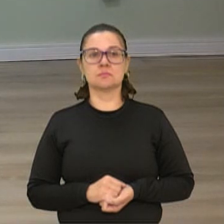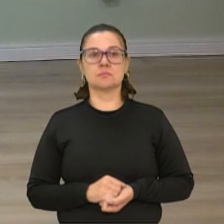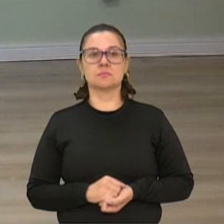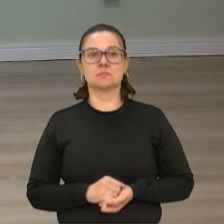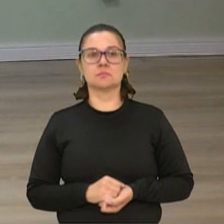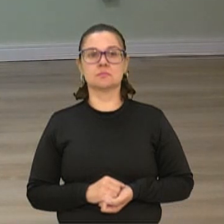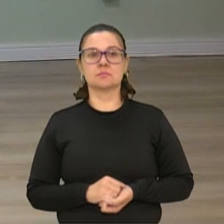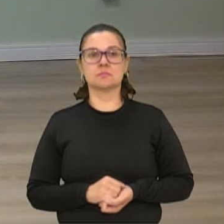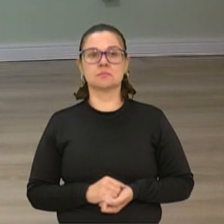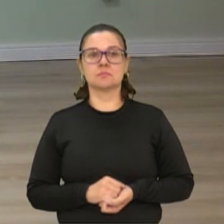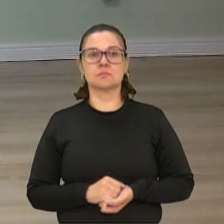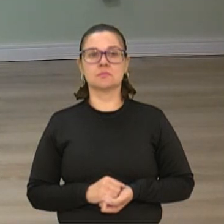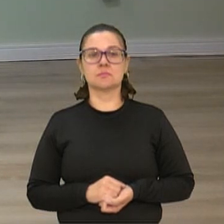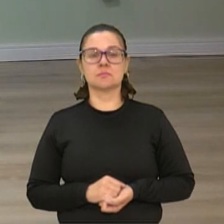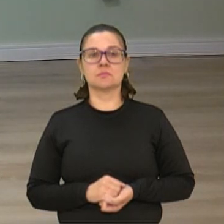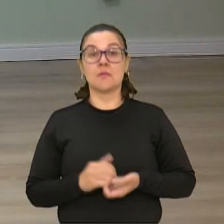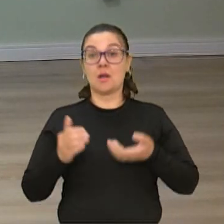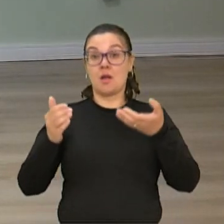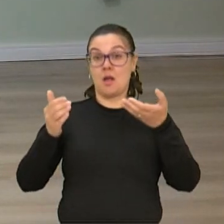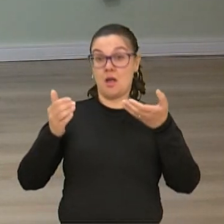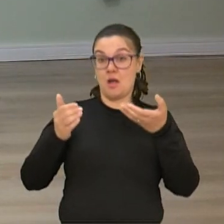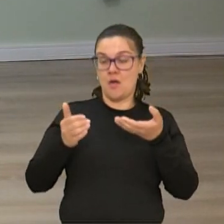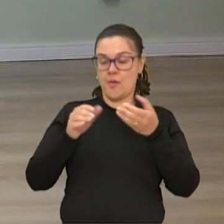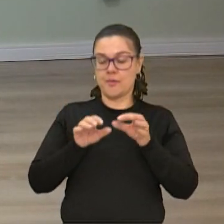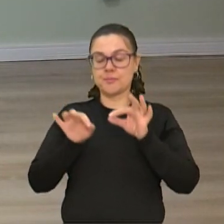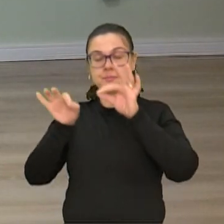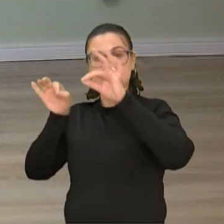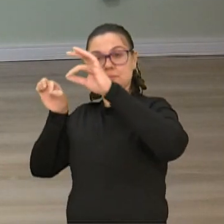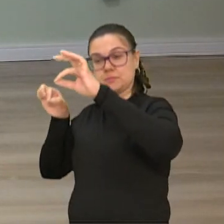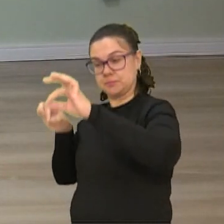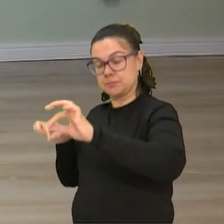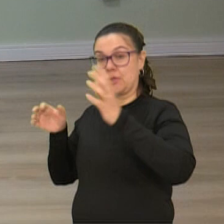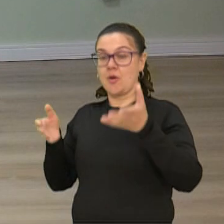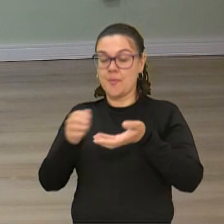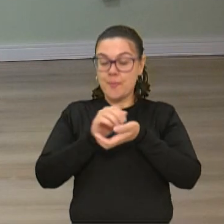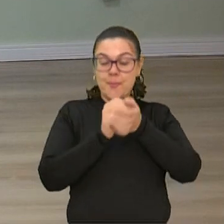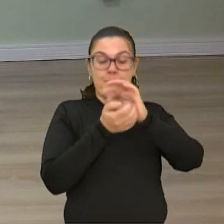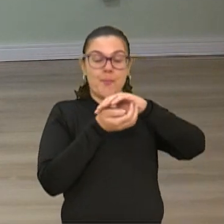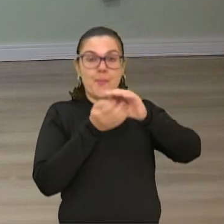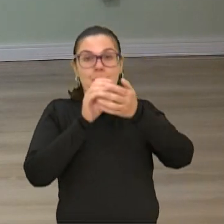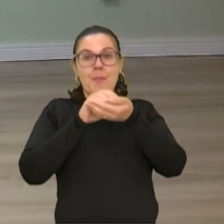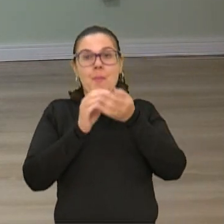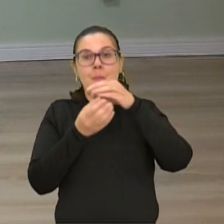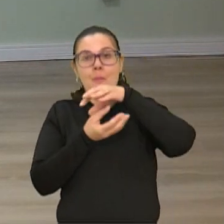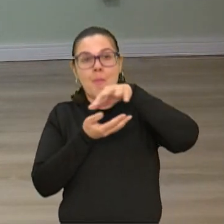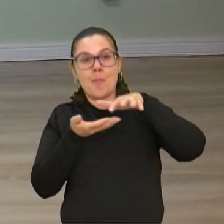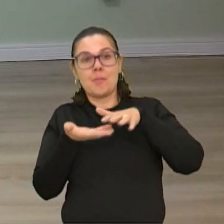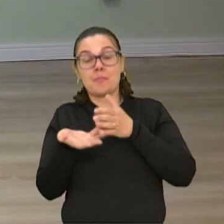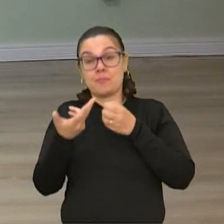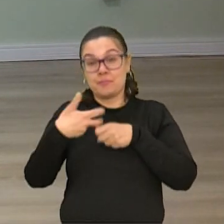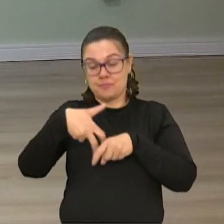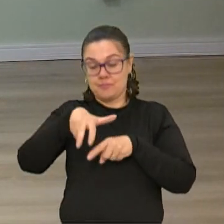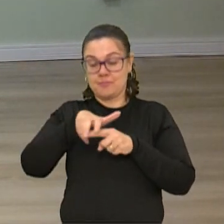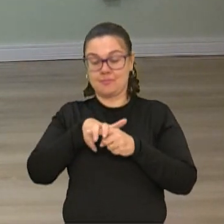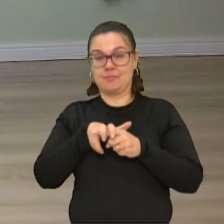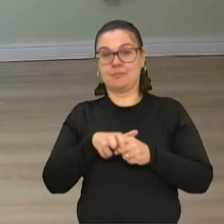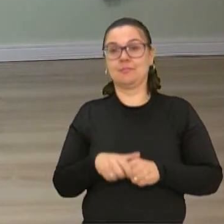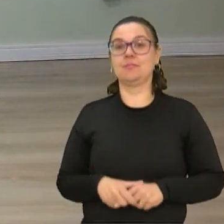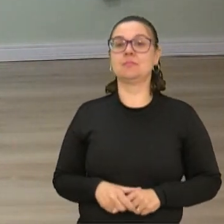do ladinho. E nós vamos pegar a nossa bolinha e vamos nos sentar.